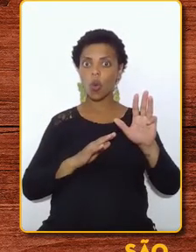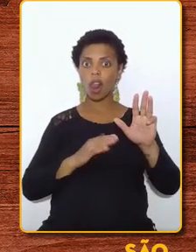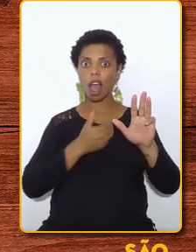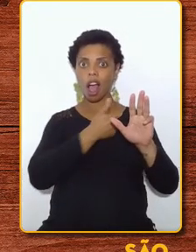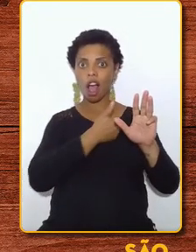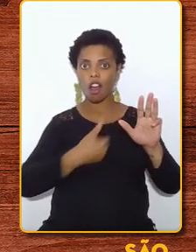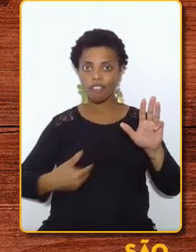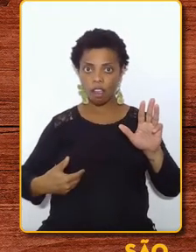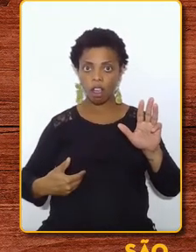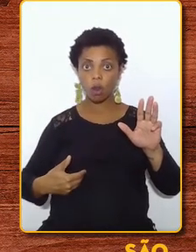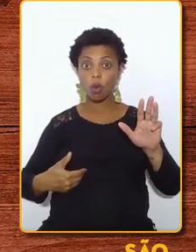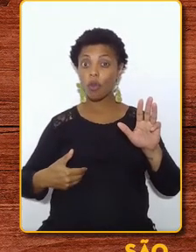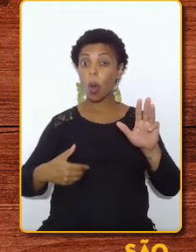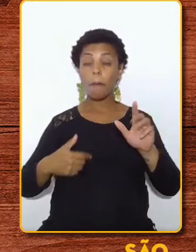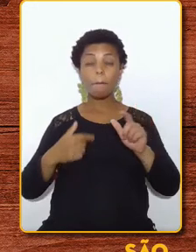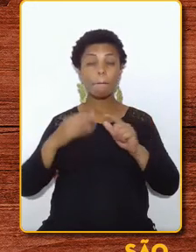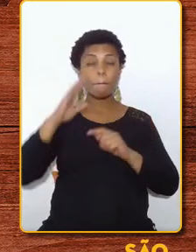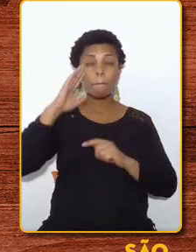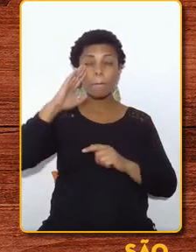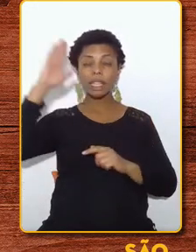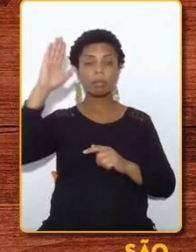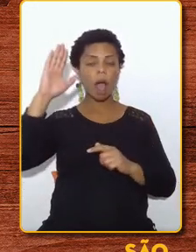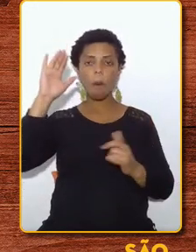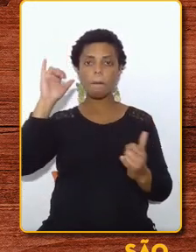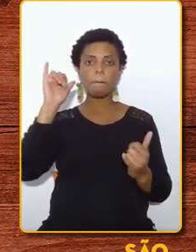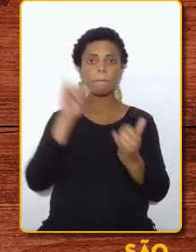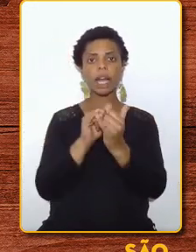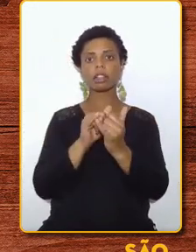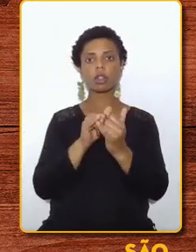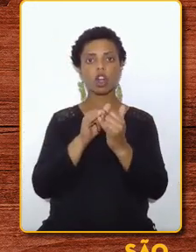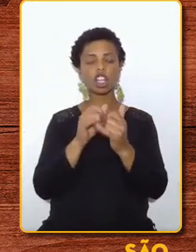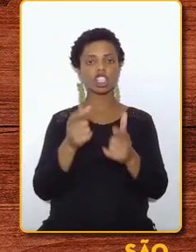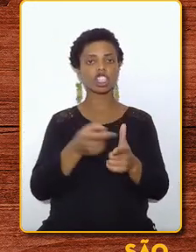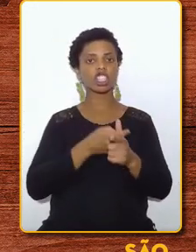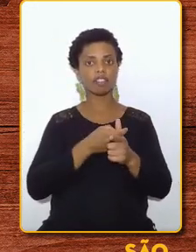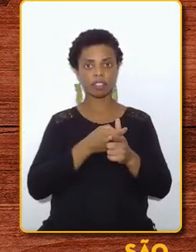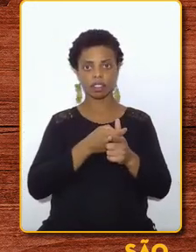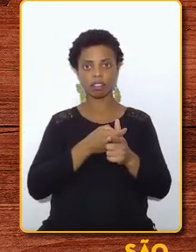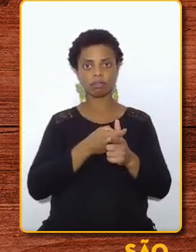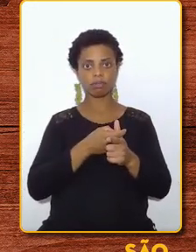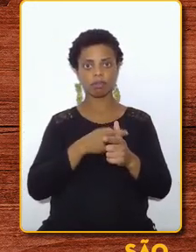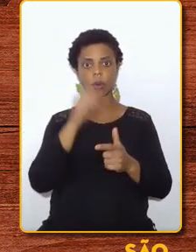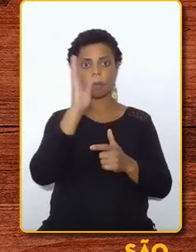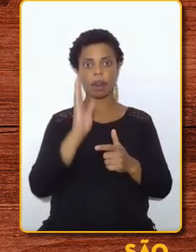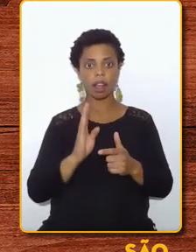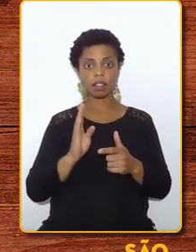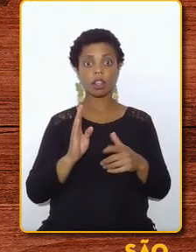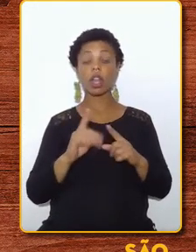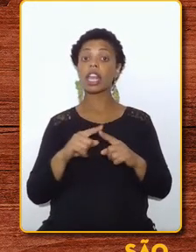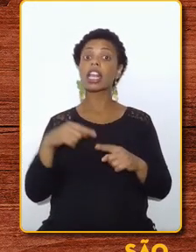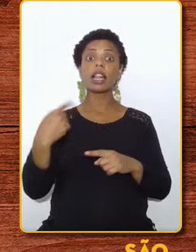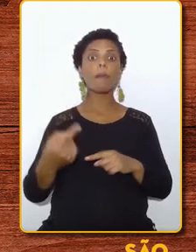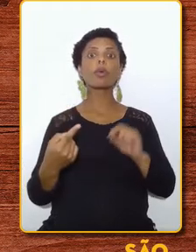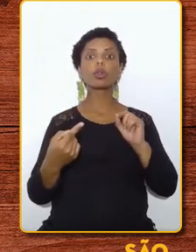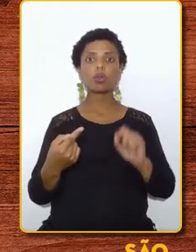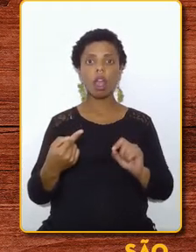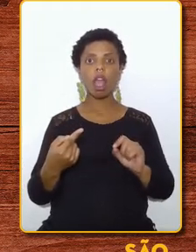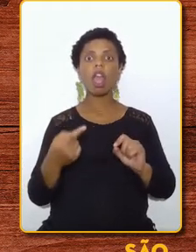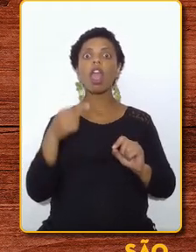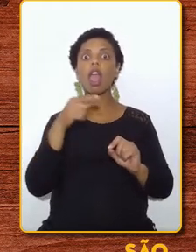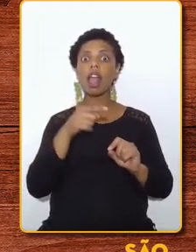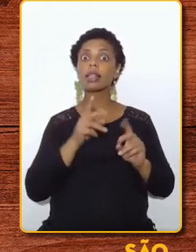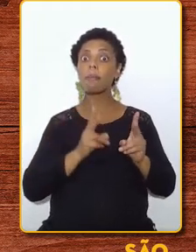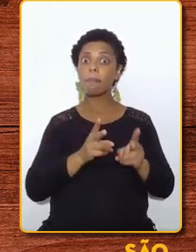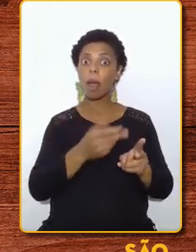história, e em seguida desse grande perdão de dívida, uma injeção de crédito